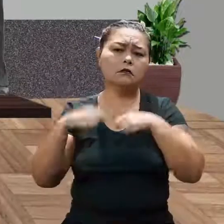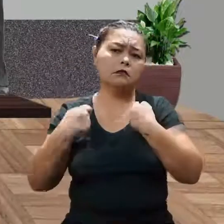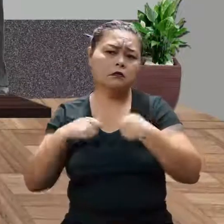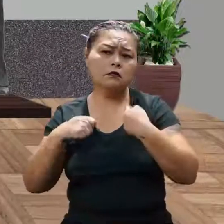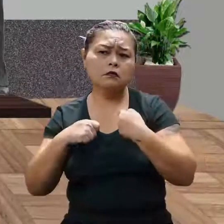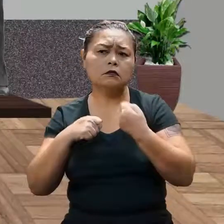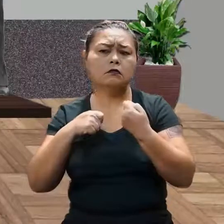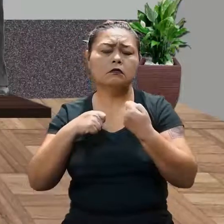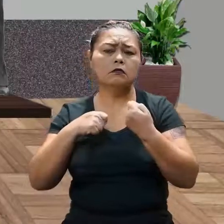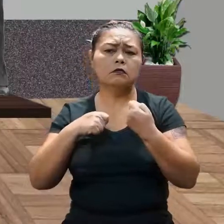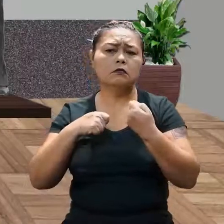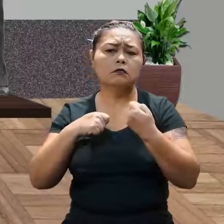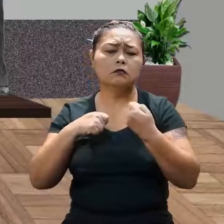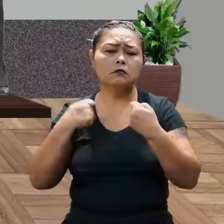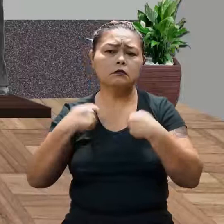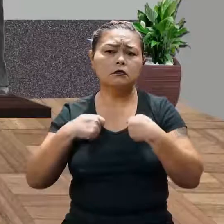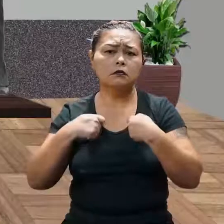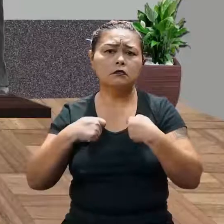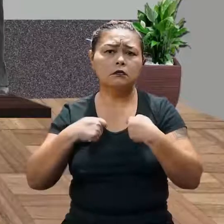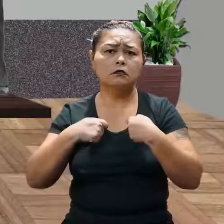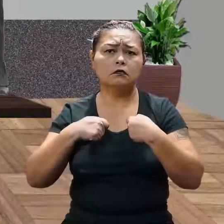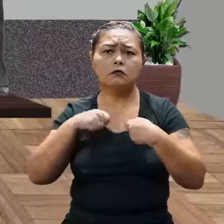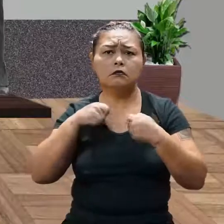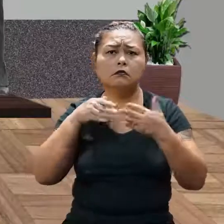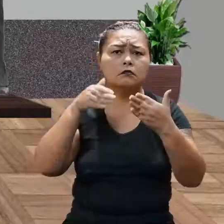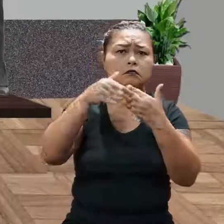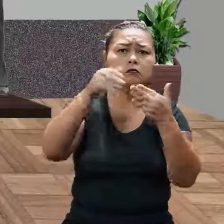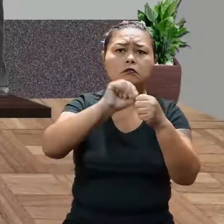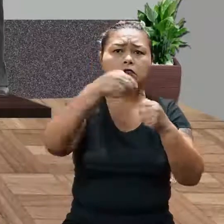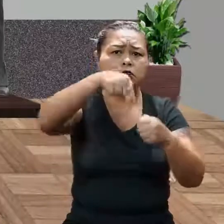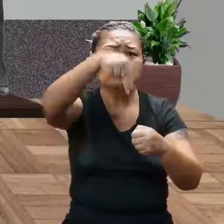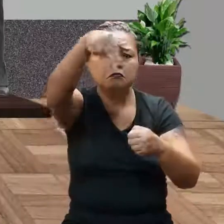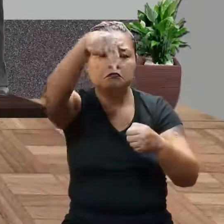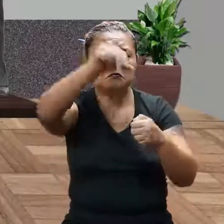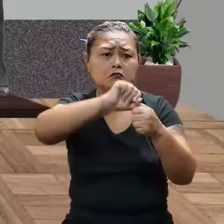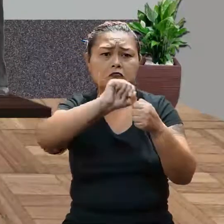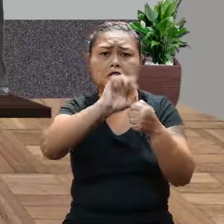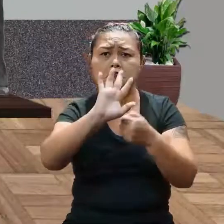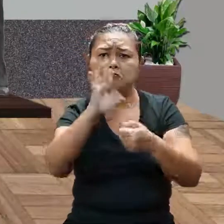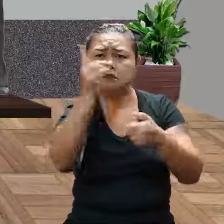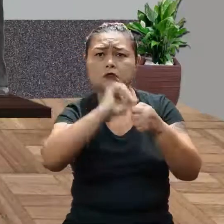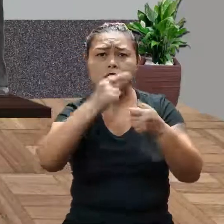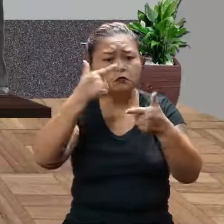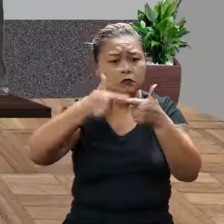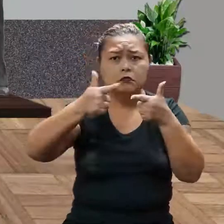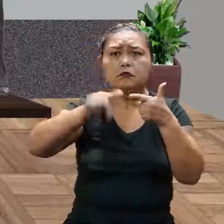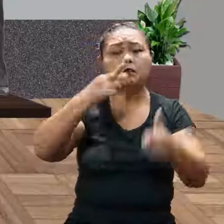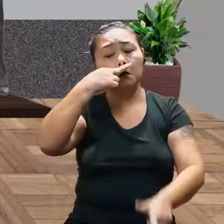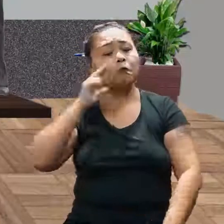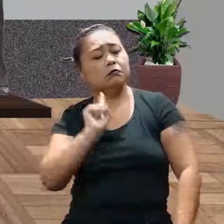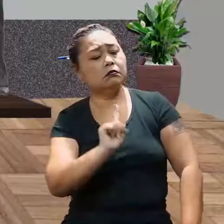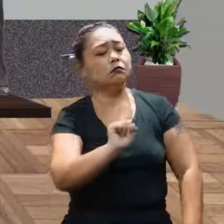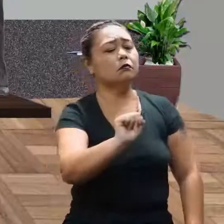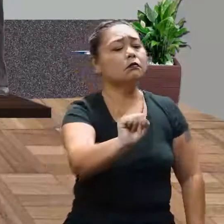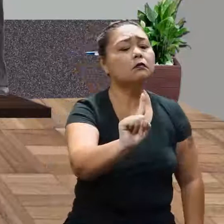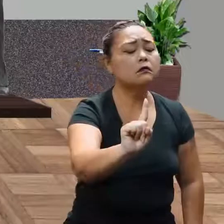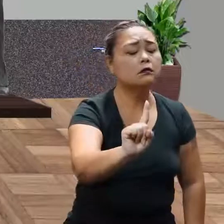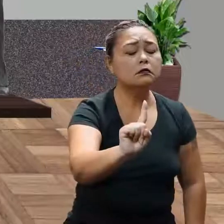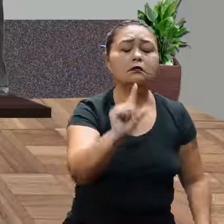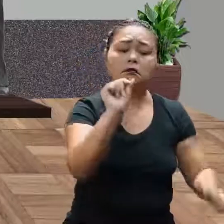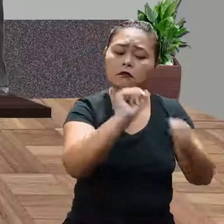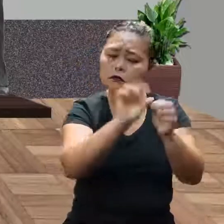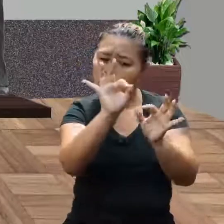Precisava construir uma demarcação no norte, resolver um conflito, era o Rondon que ia.